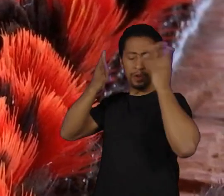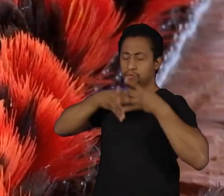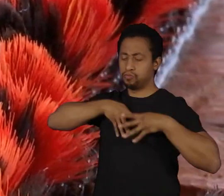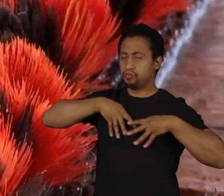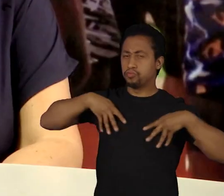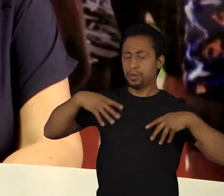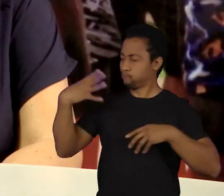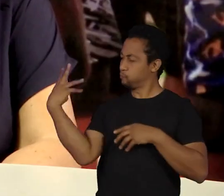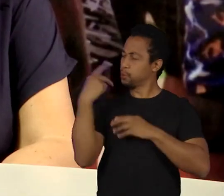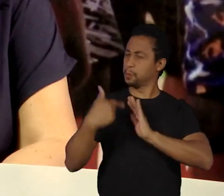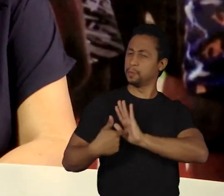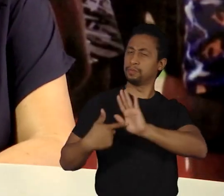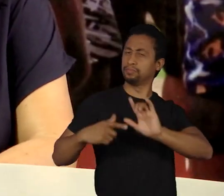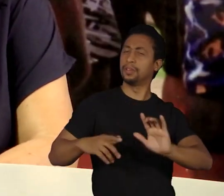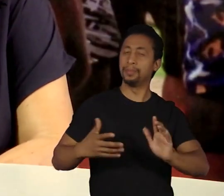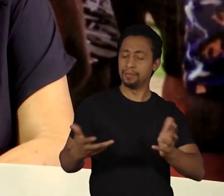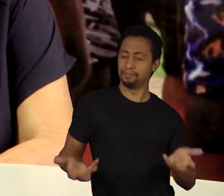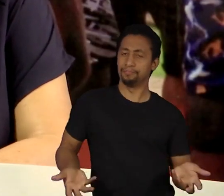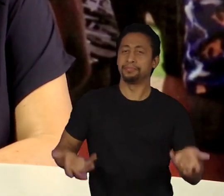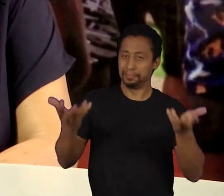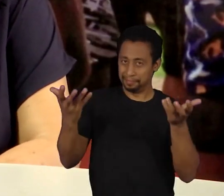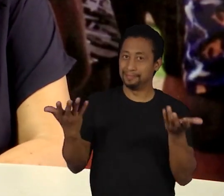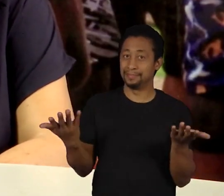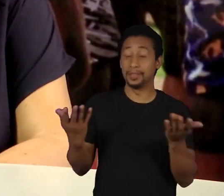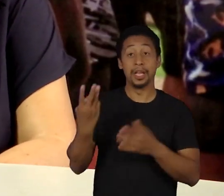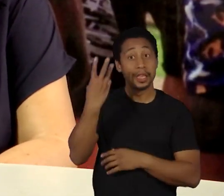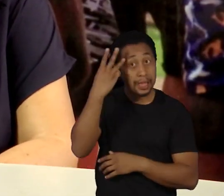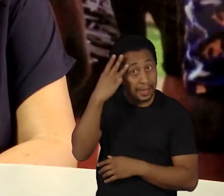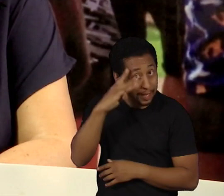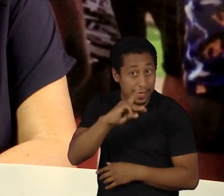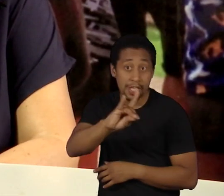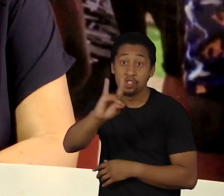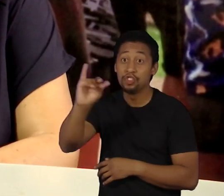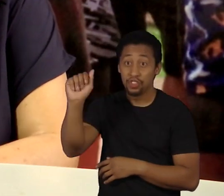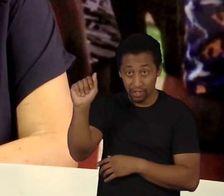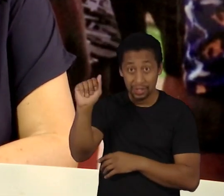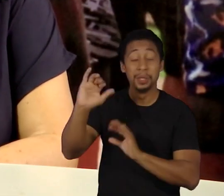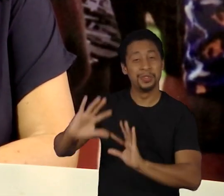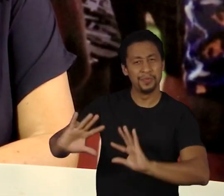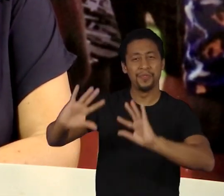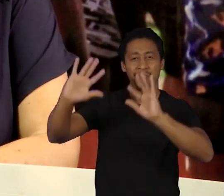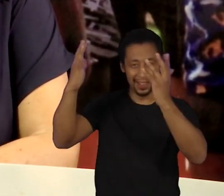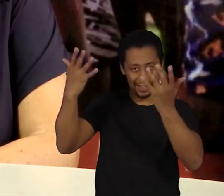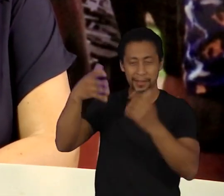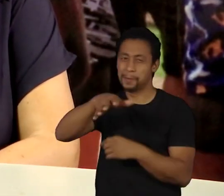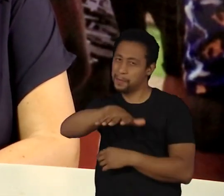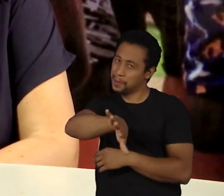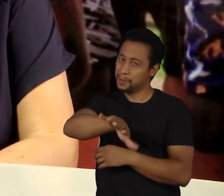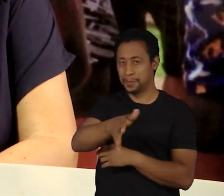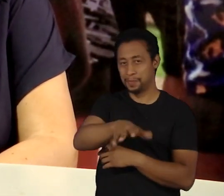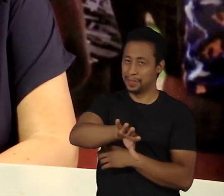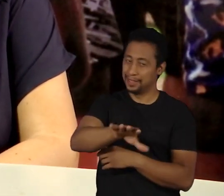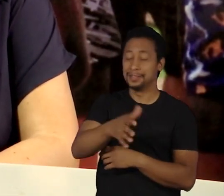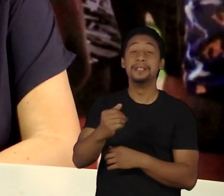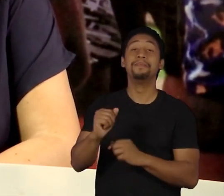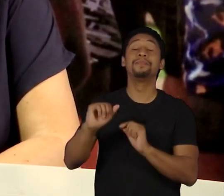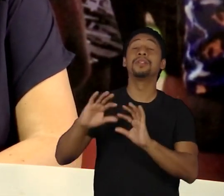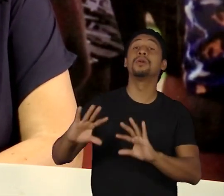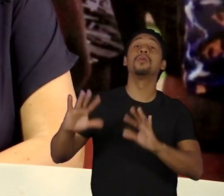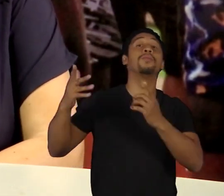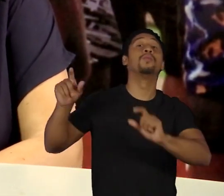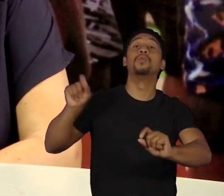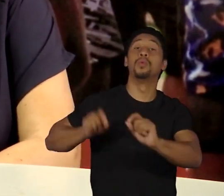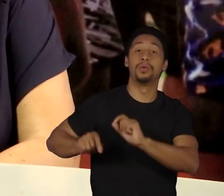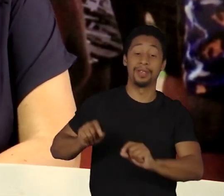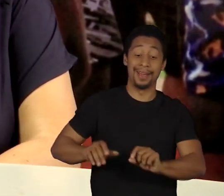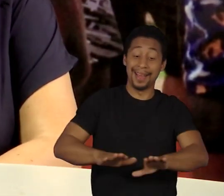dessa grande celebração, que são 3 dias de festa, mais ou menos. Se comemora, então, a nominação